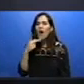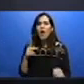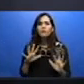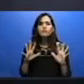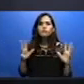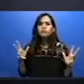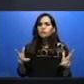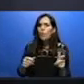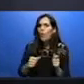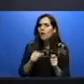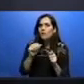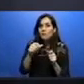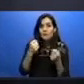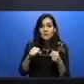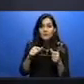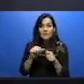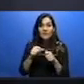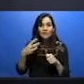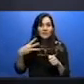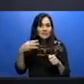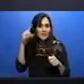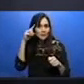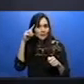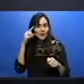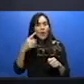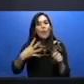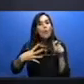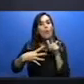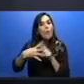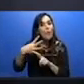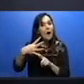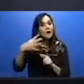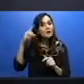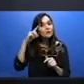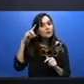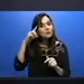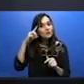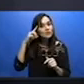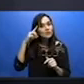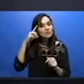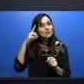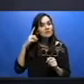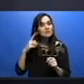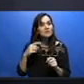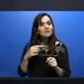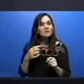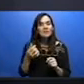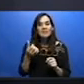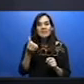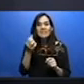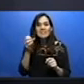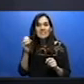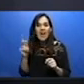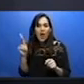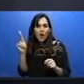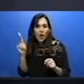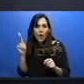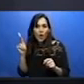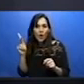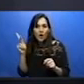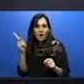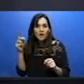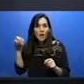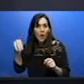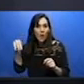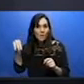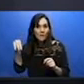fazer no terceiro dia. Quarto dia, viagem até Brumadinho, que fica 60 quilômetros. Lembra Brumadinho, aquela cidade que o ano